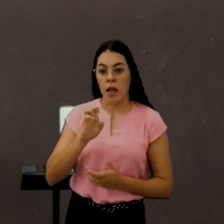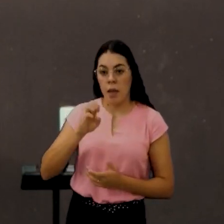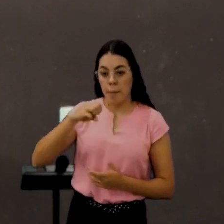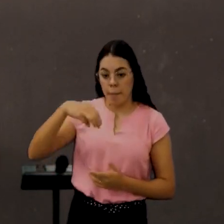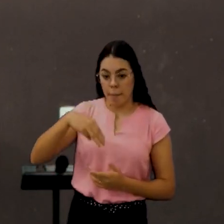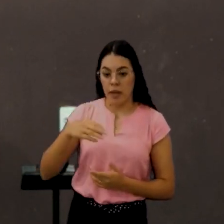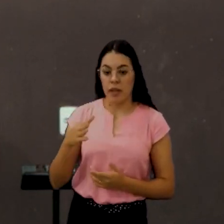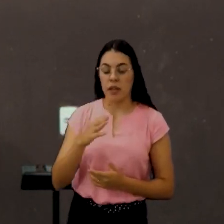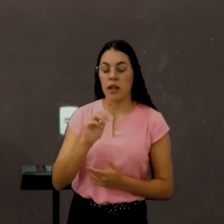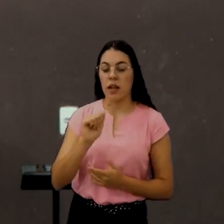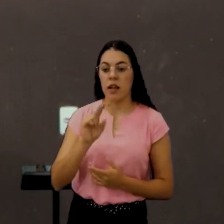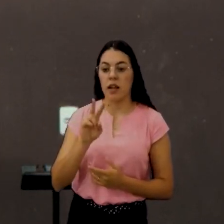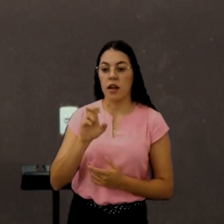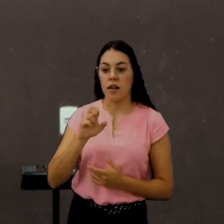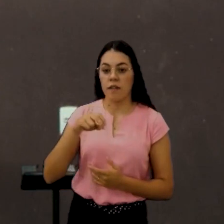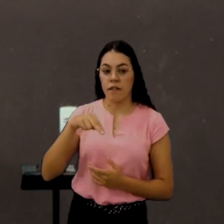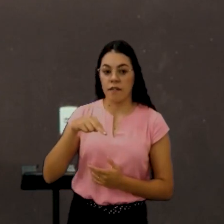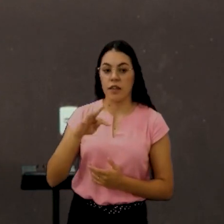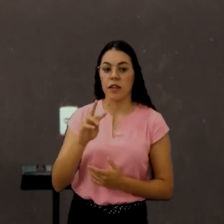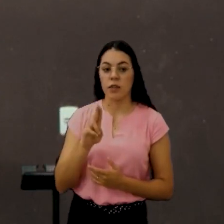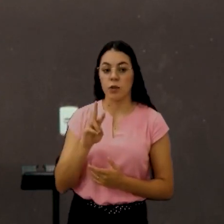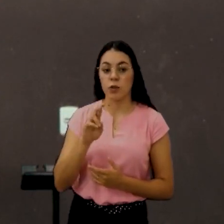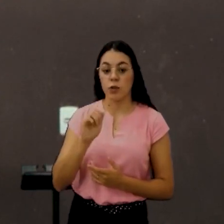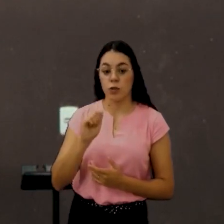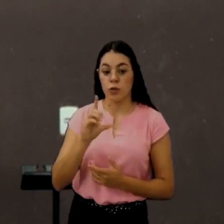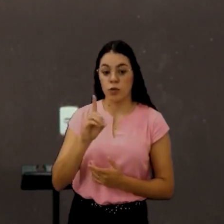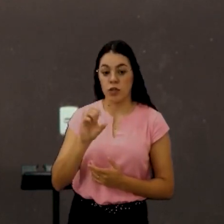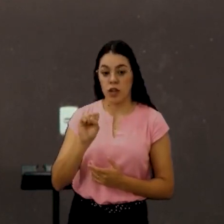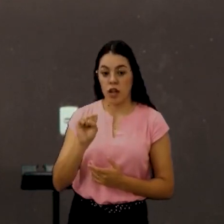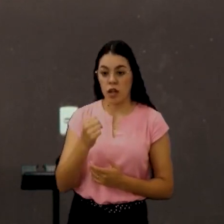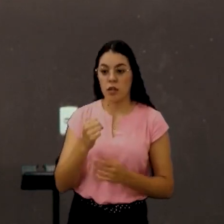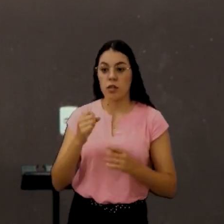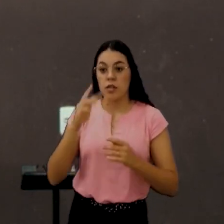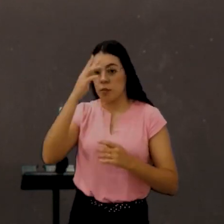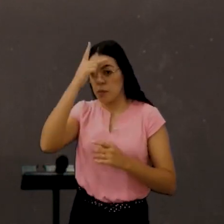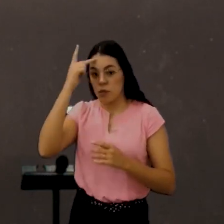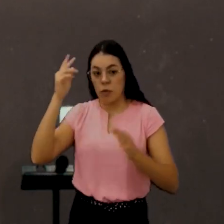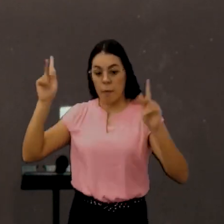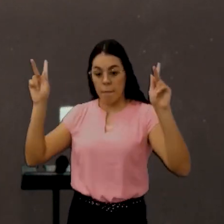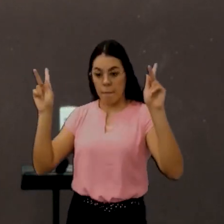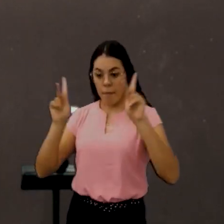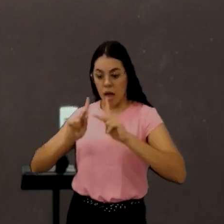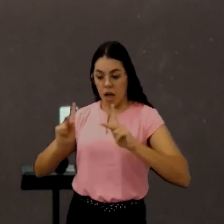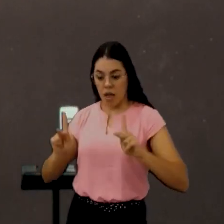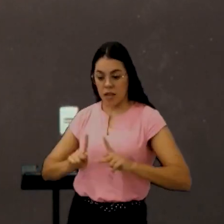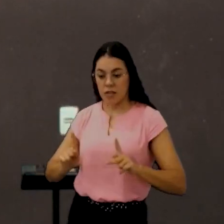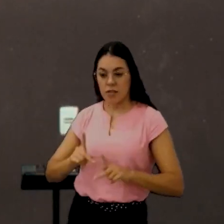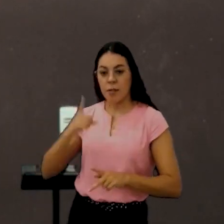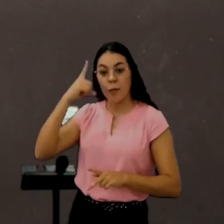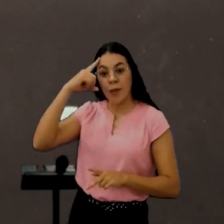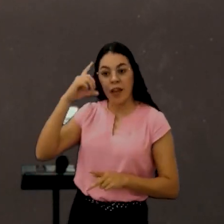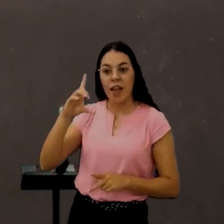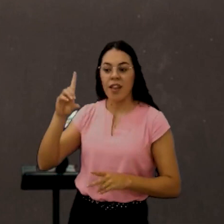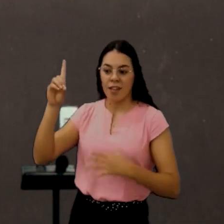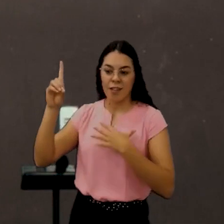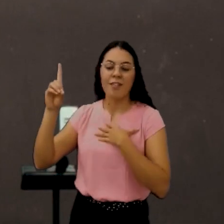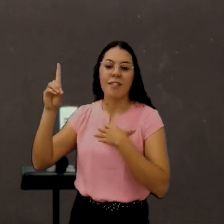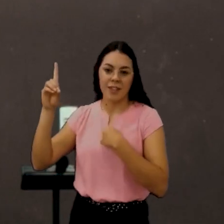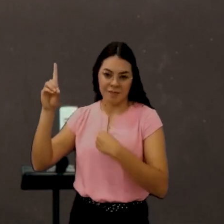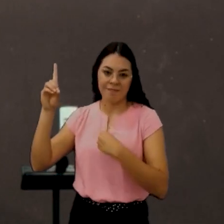bem-aventurados os pacificadores, porque serão chamados filhos de Deus.